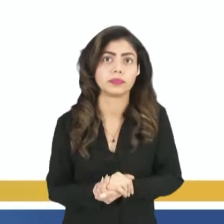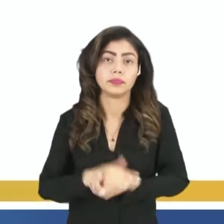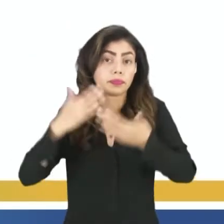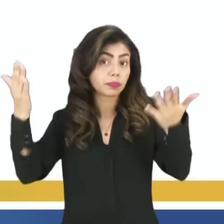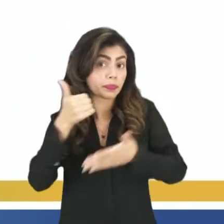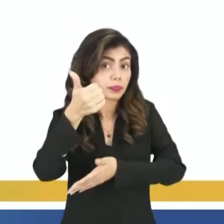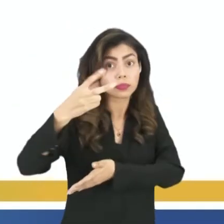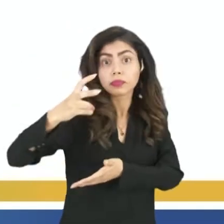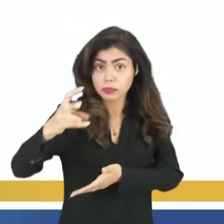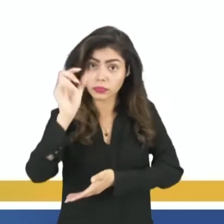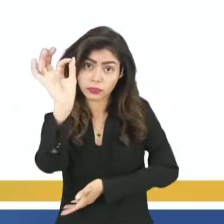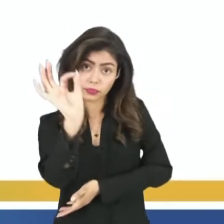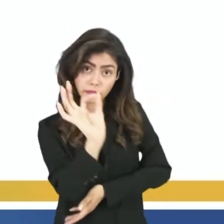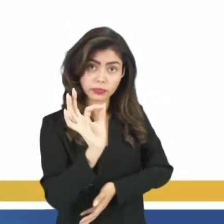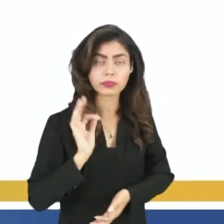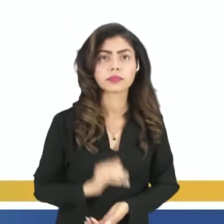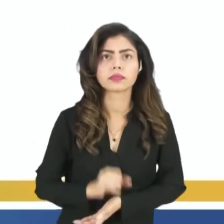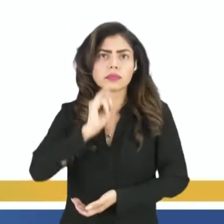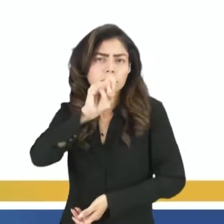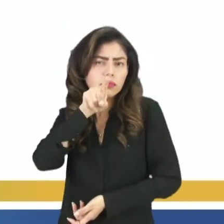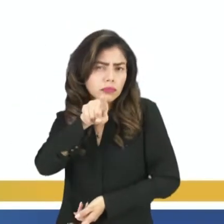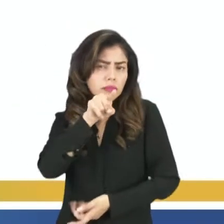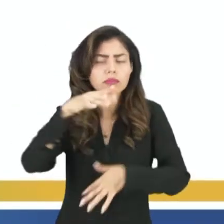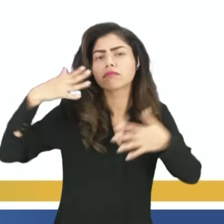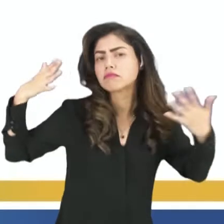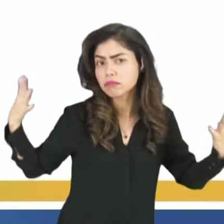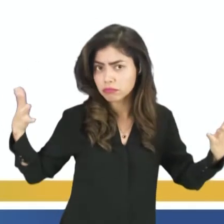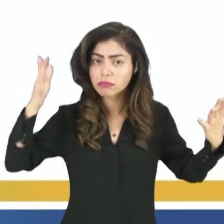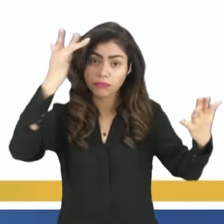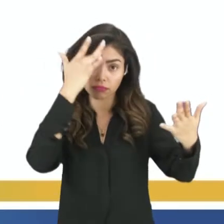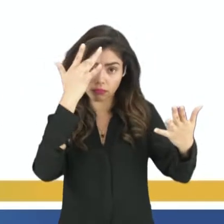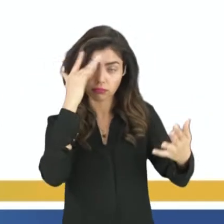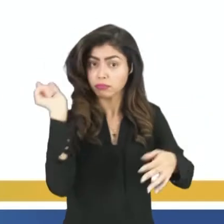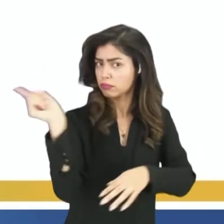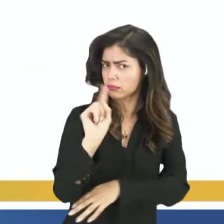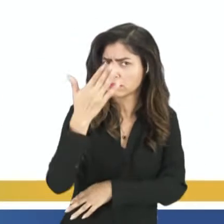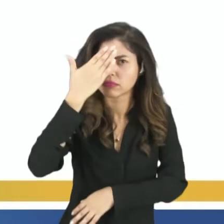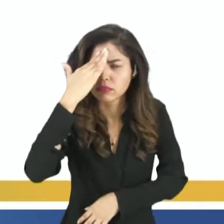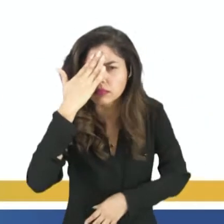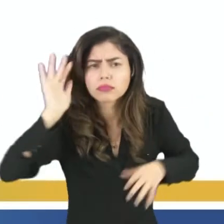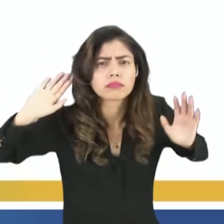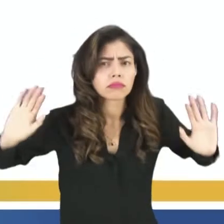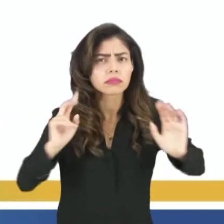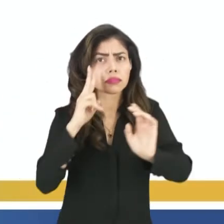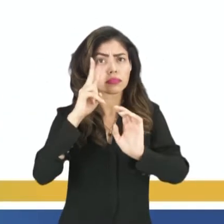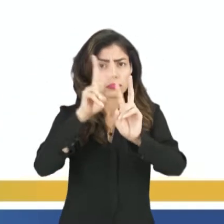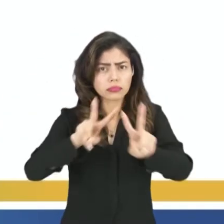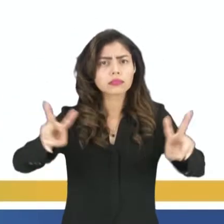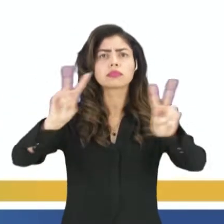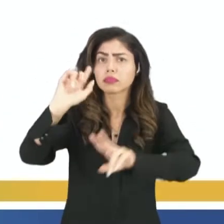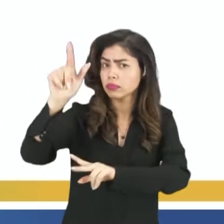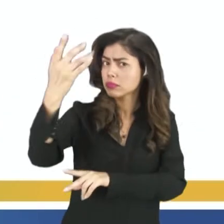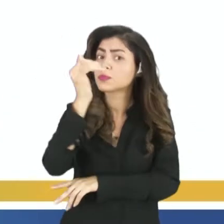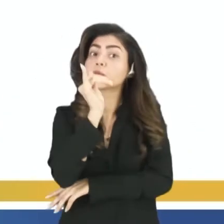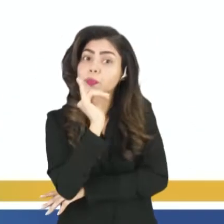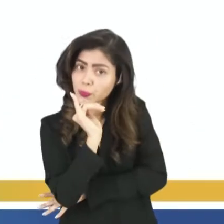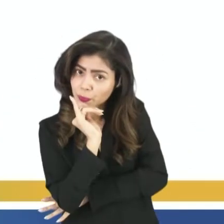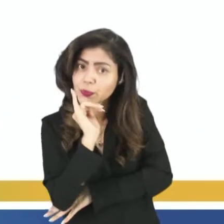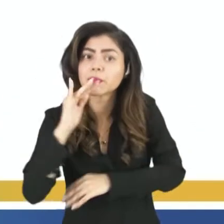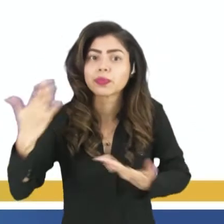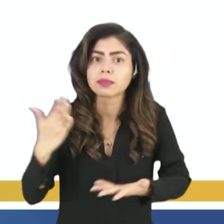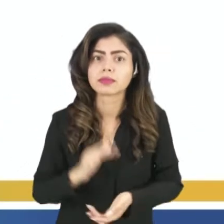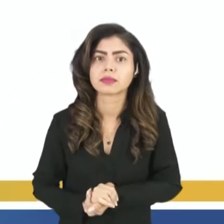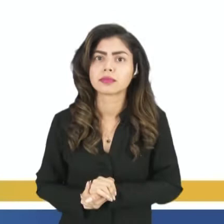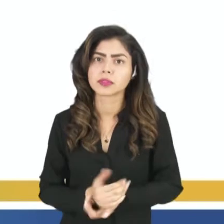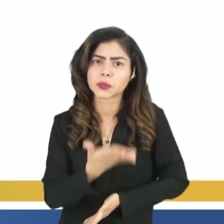seja, 15%. Se você acha que não entendeu ainda, vejamos outros exemplos para